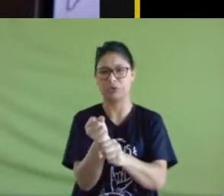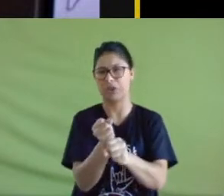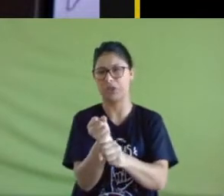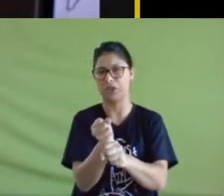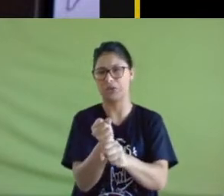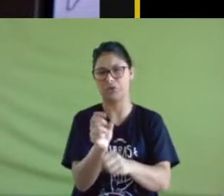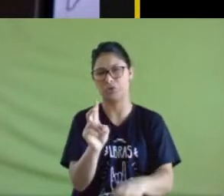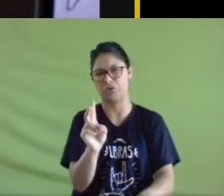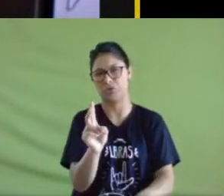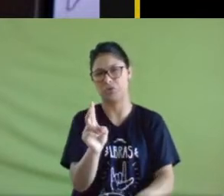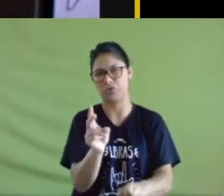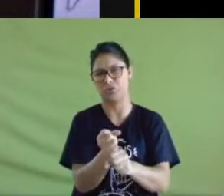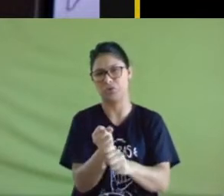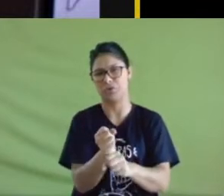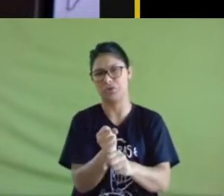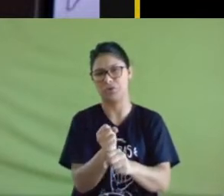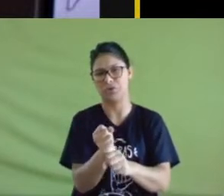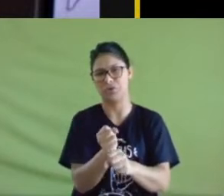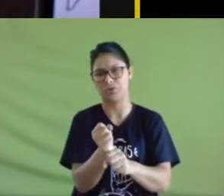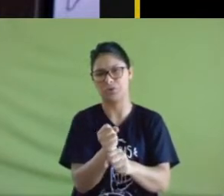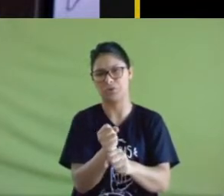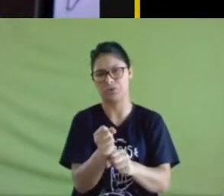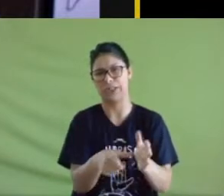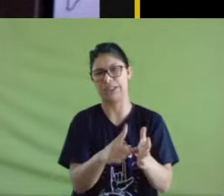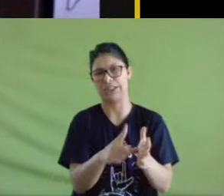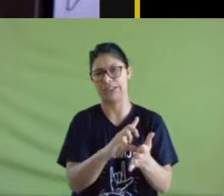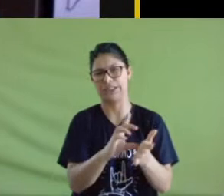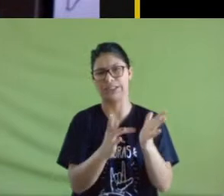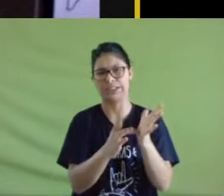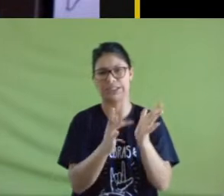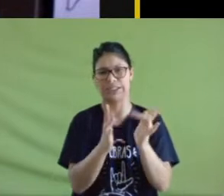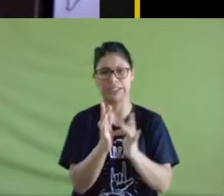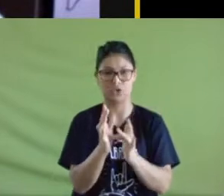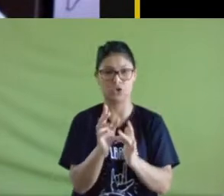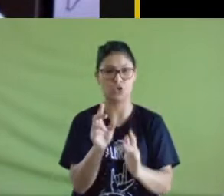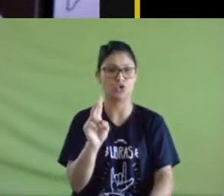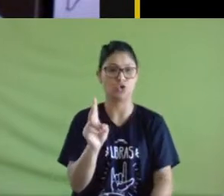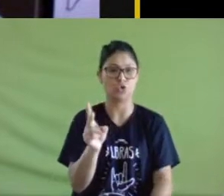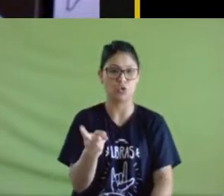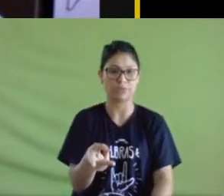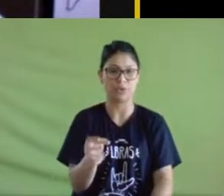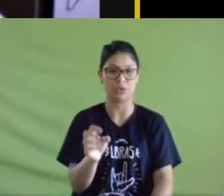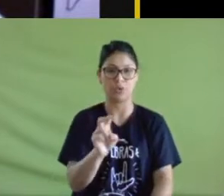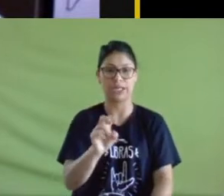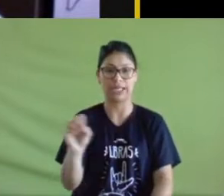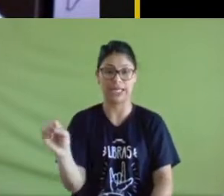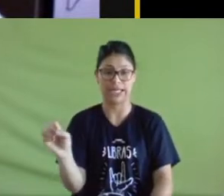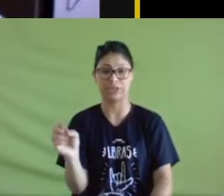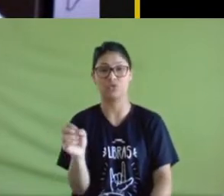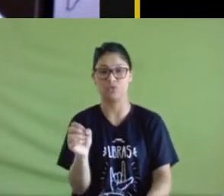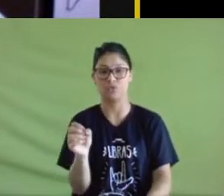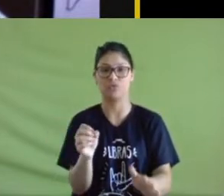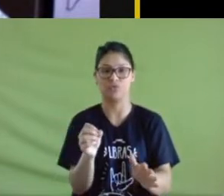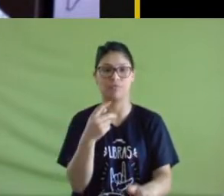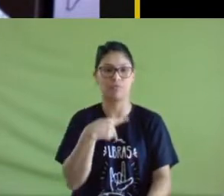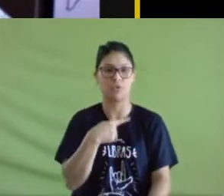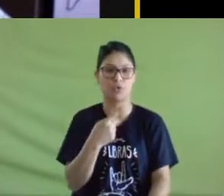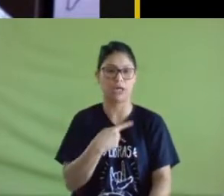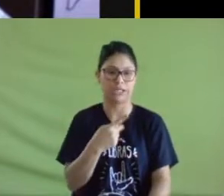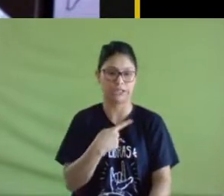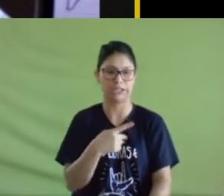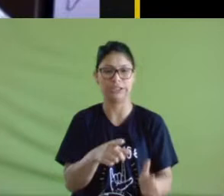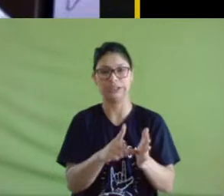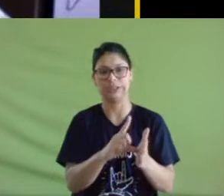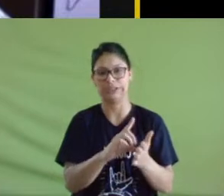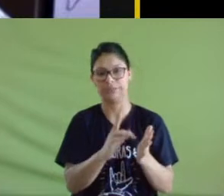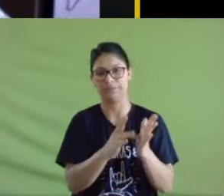anos antes de nós. E há uma crônica grega, a Crônica de Paros,